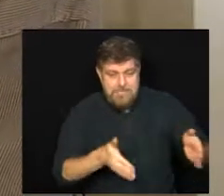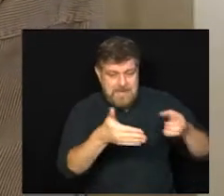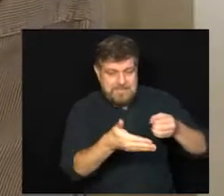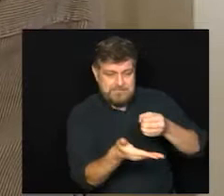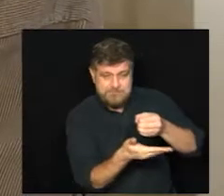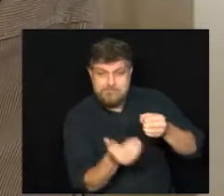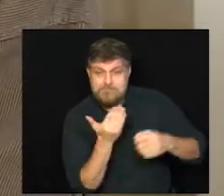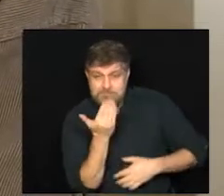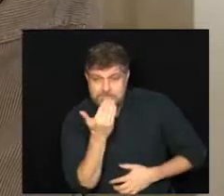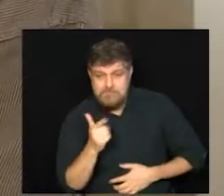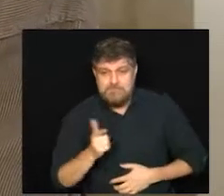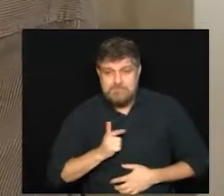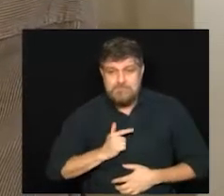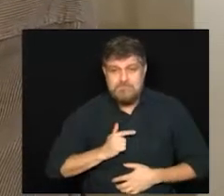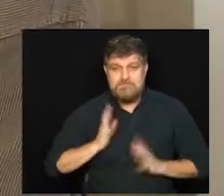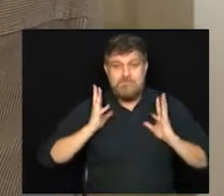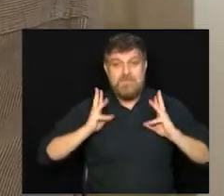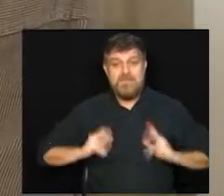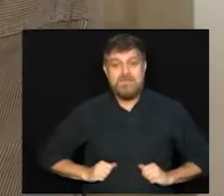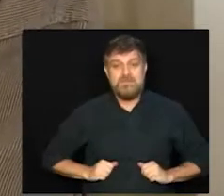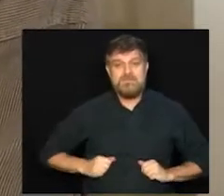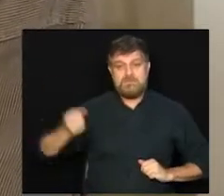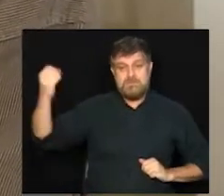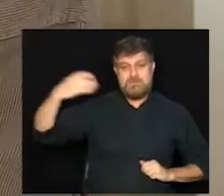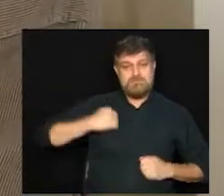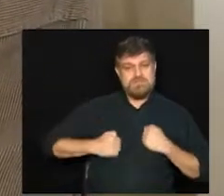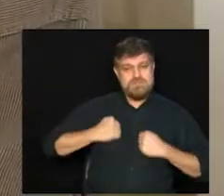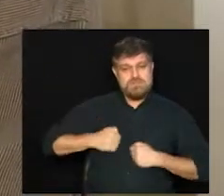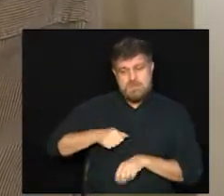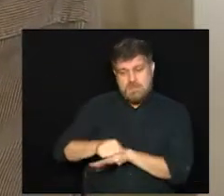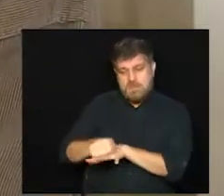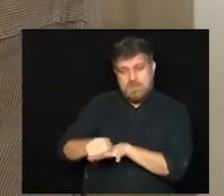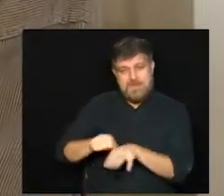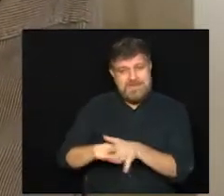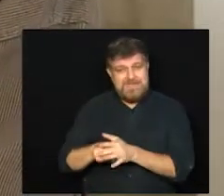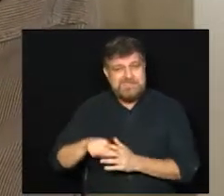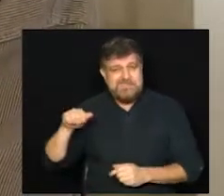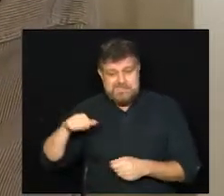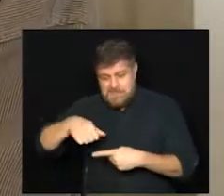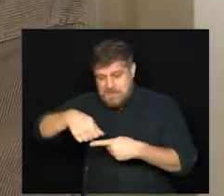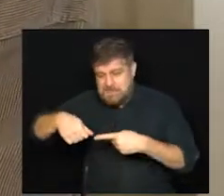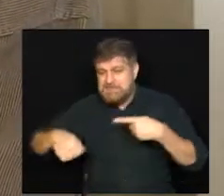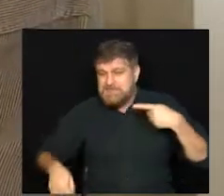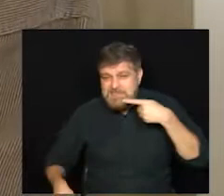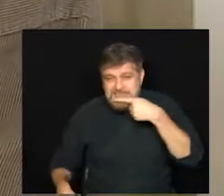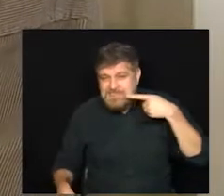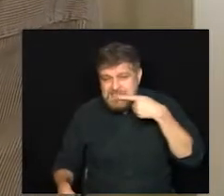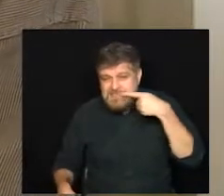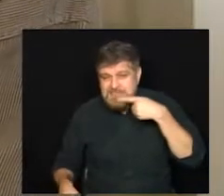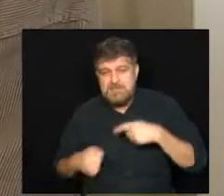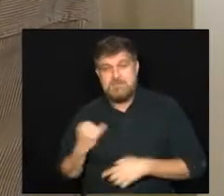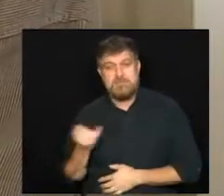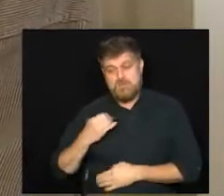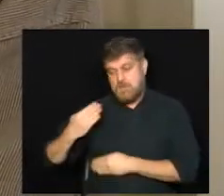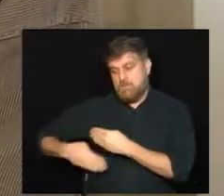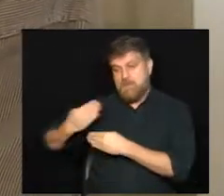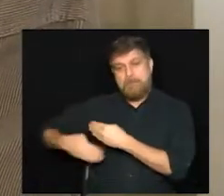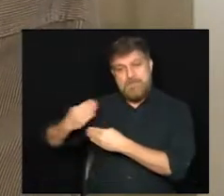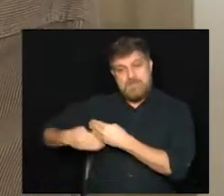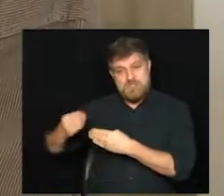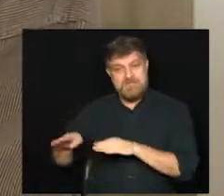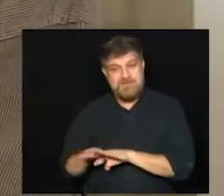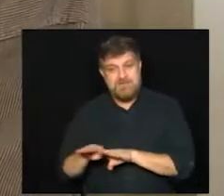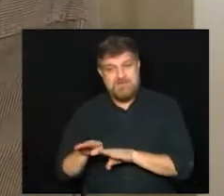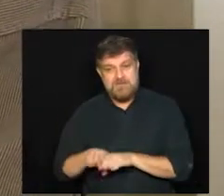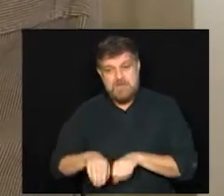alimentos, o item de higiene pessoal. Então, sabonete, creme dental, é importantíssimo, papel higiênico, sabão